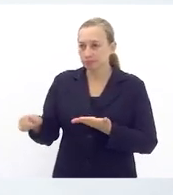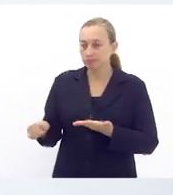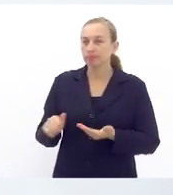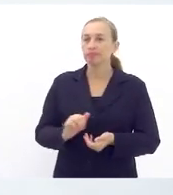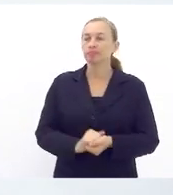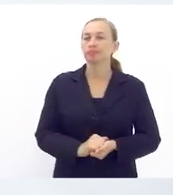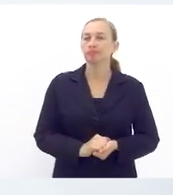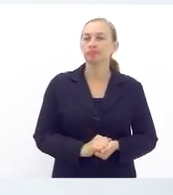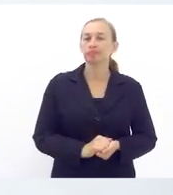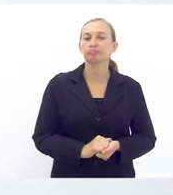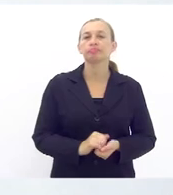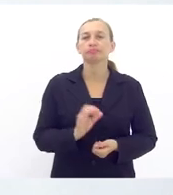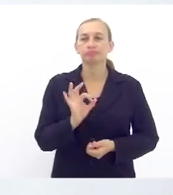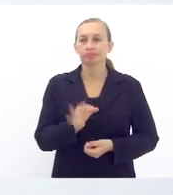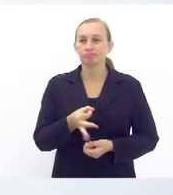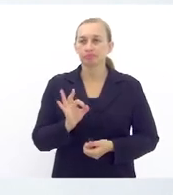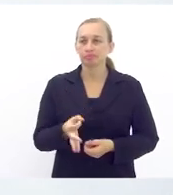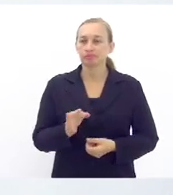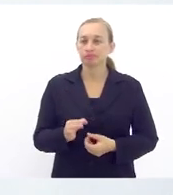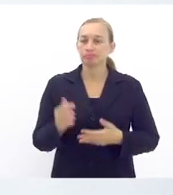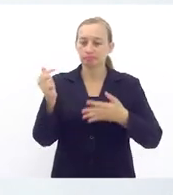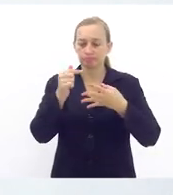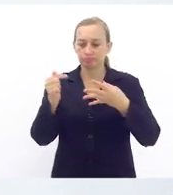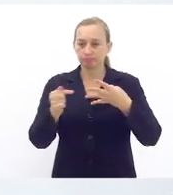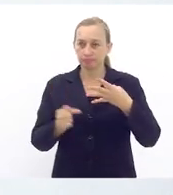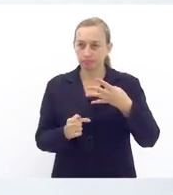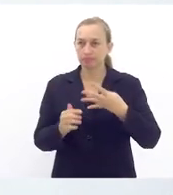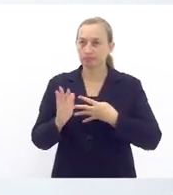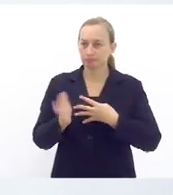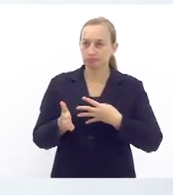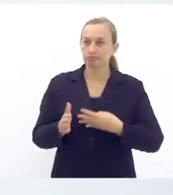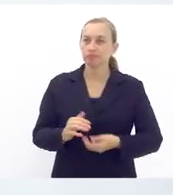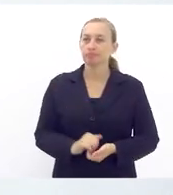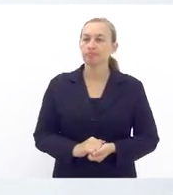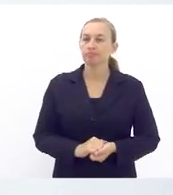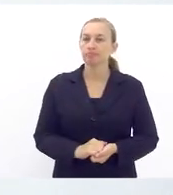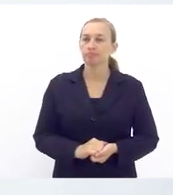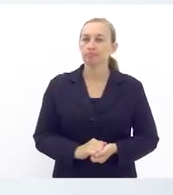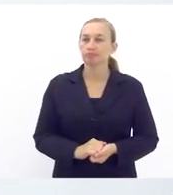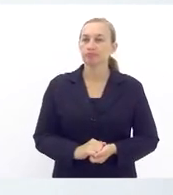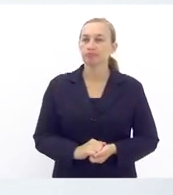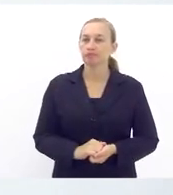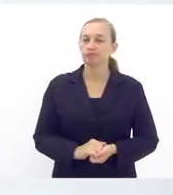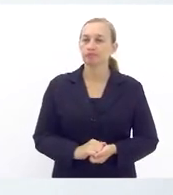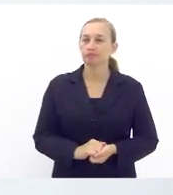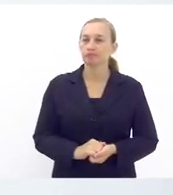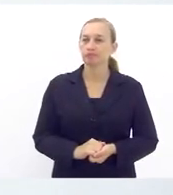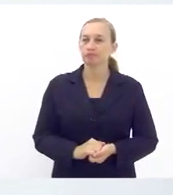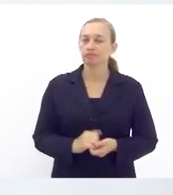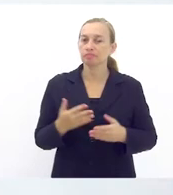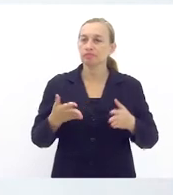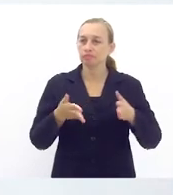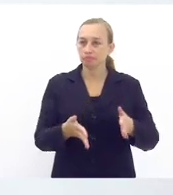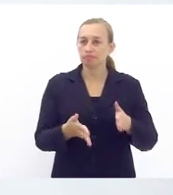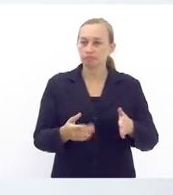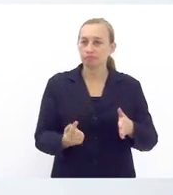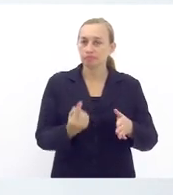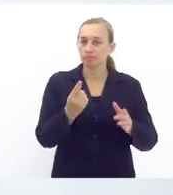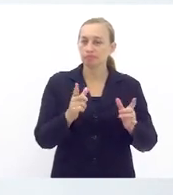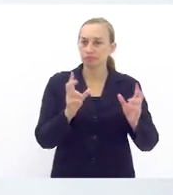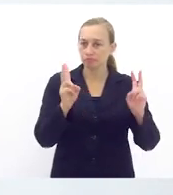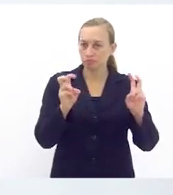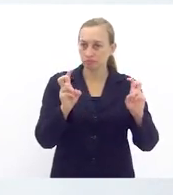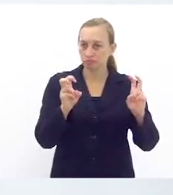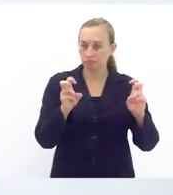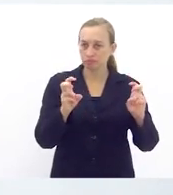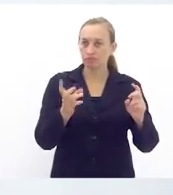e mas justamente colocando essas etapas e sem fechar uma programação específica de forma que seja também um